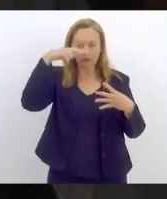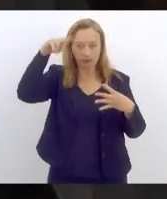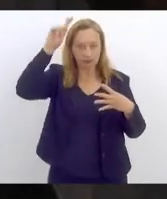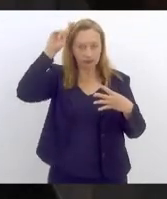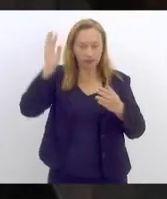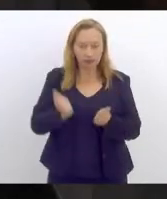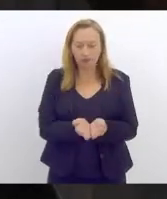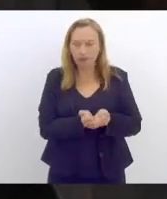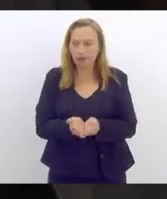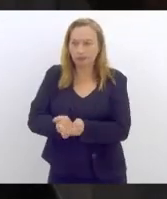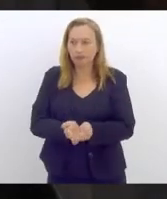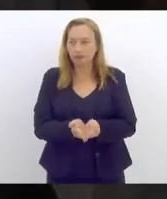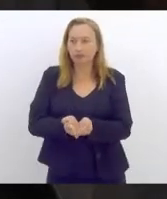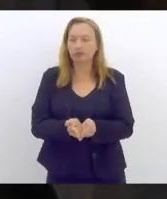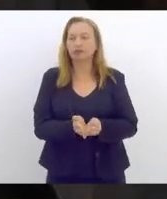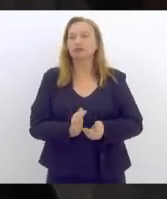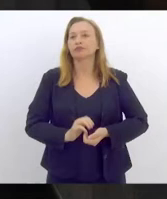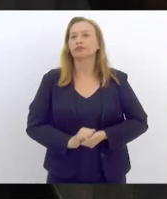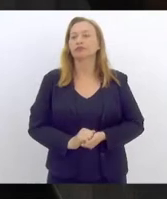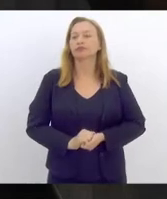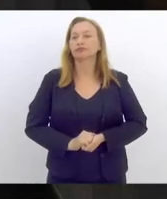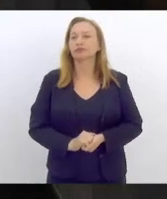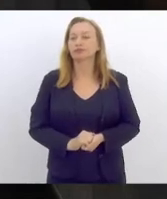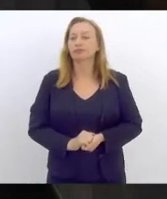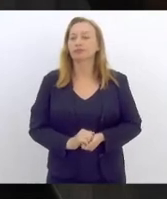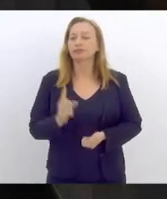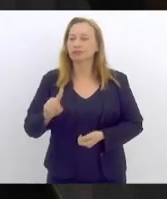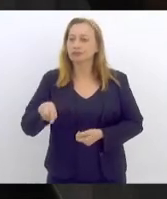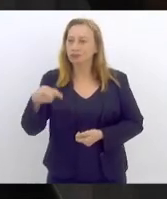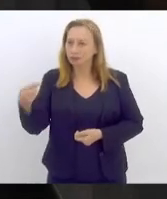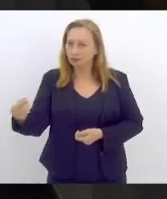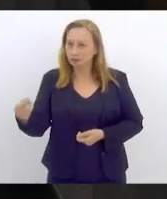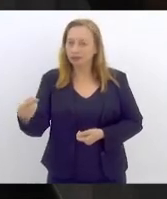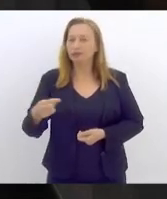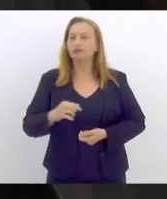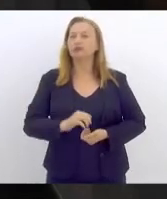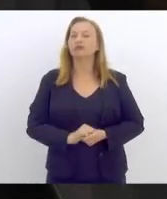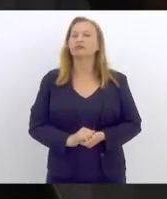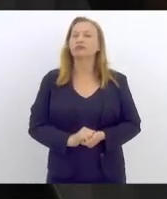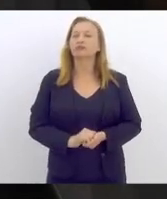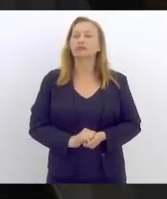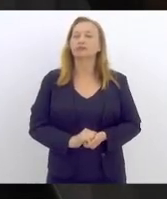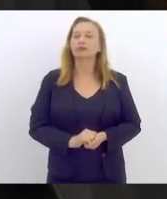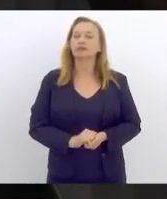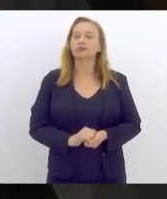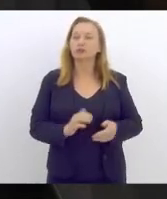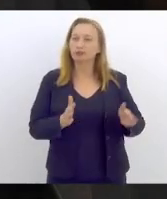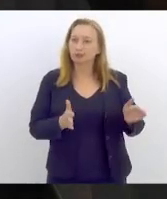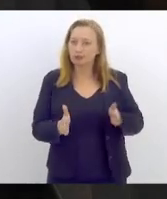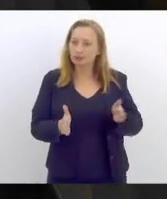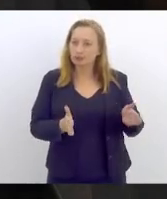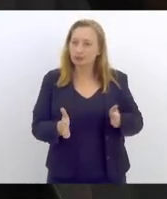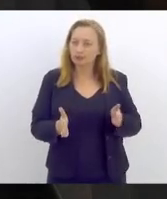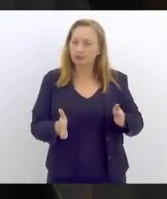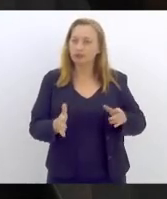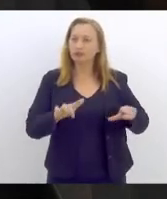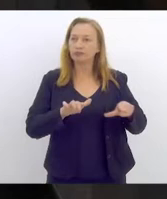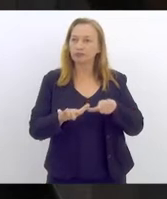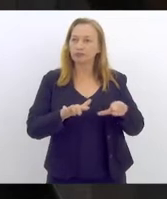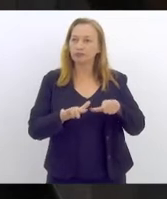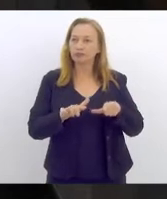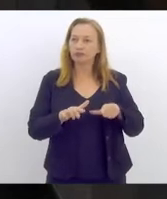Bebeto na próxima na próxima nos próximos trabalhos